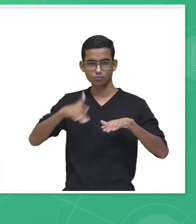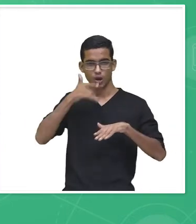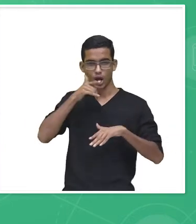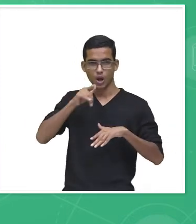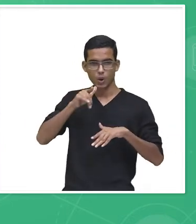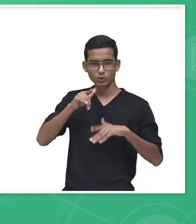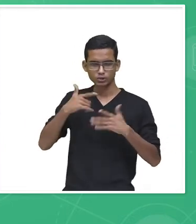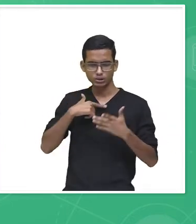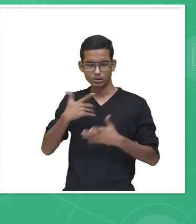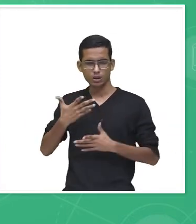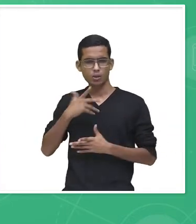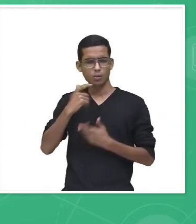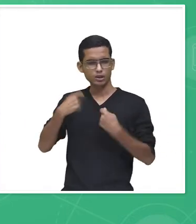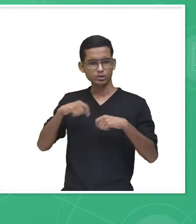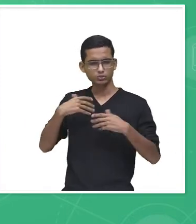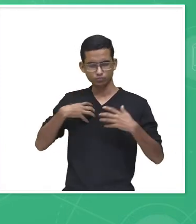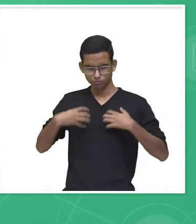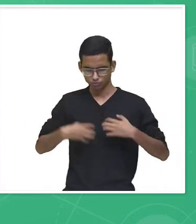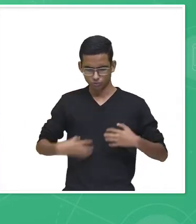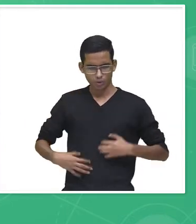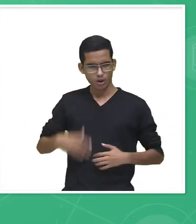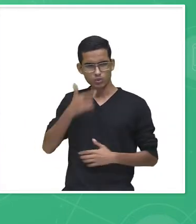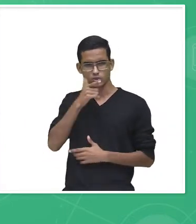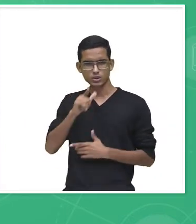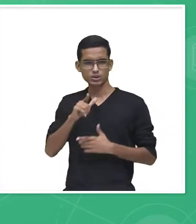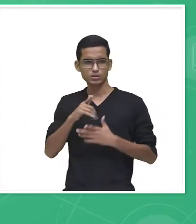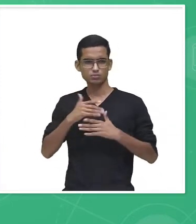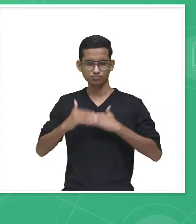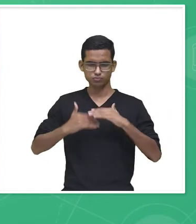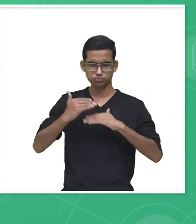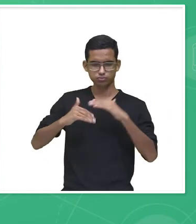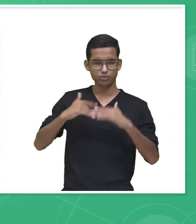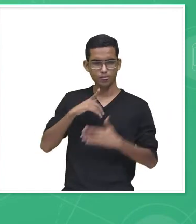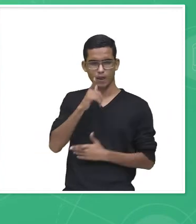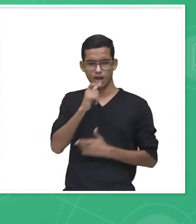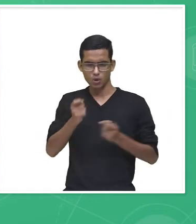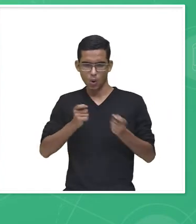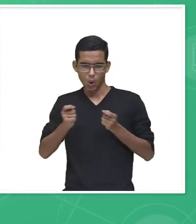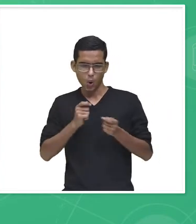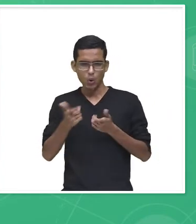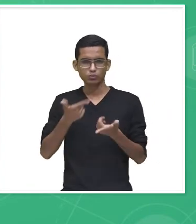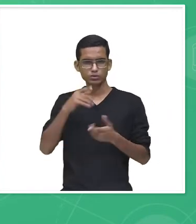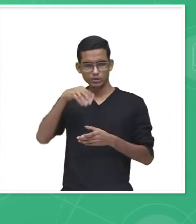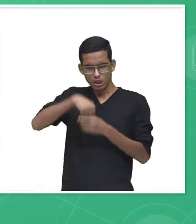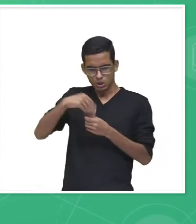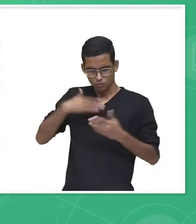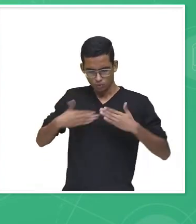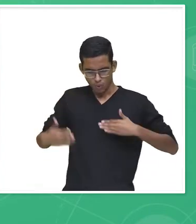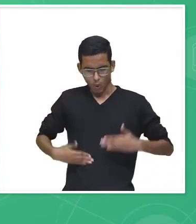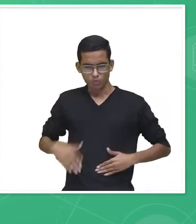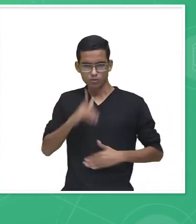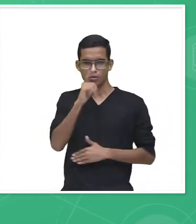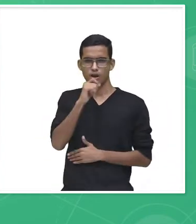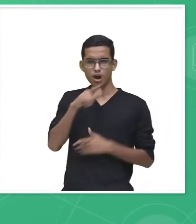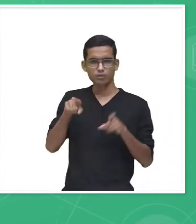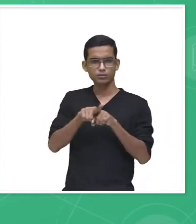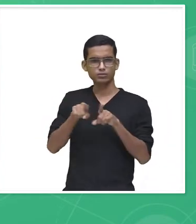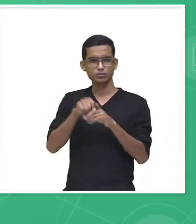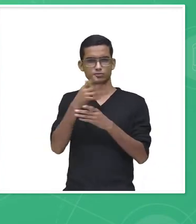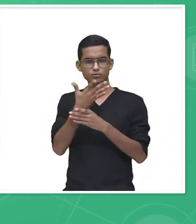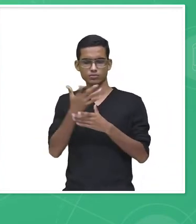são necessários ali para o controle hídrico né controle de água e de sais minerais dentro do nosso corpo a